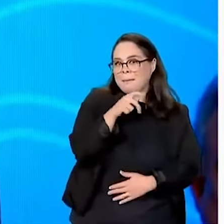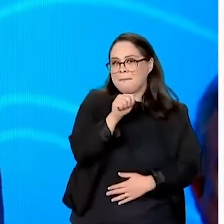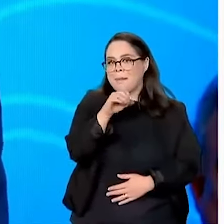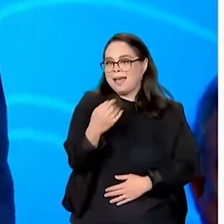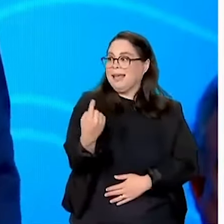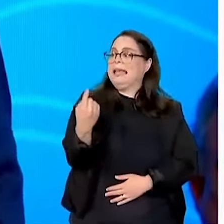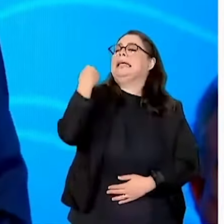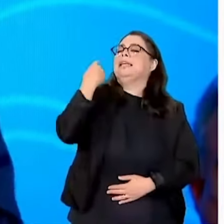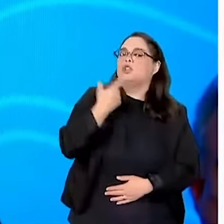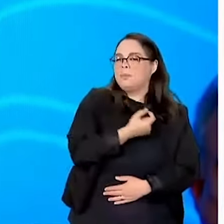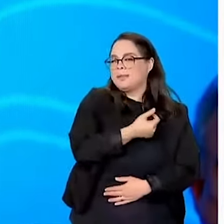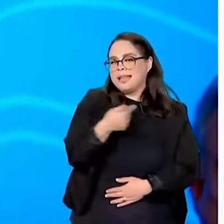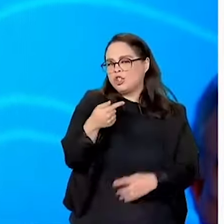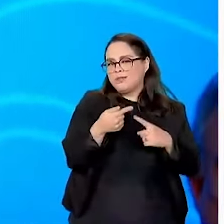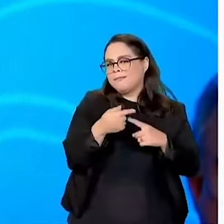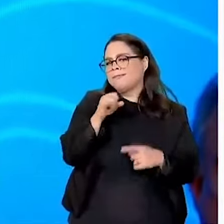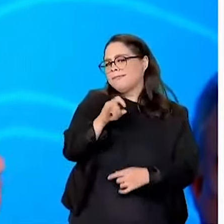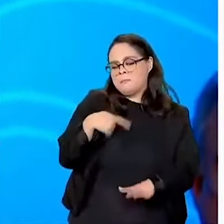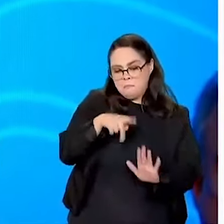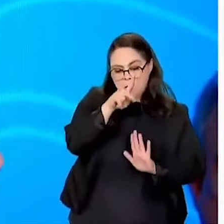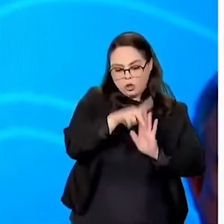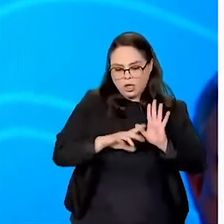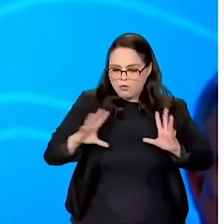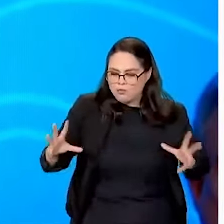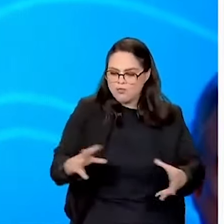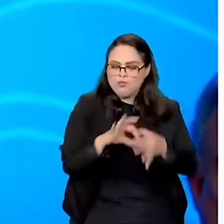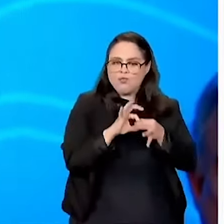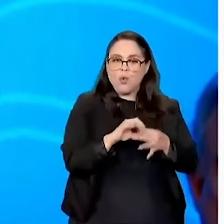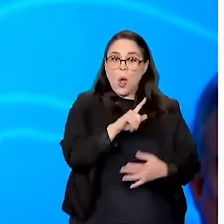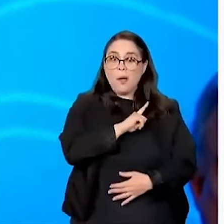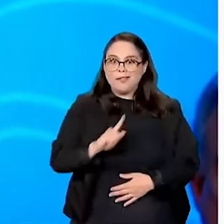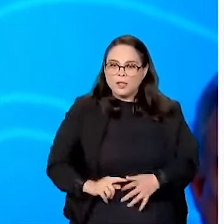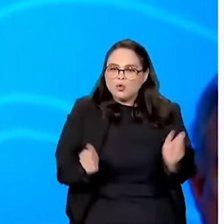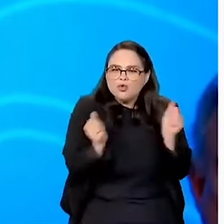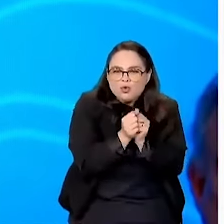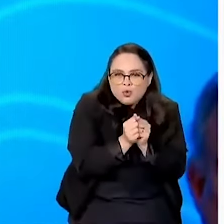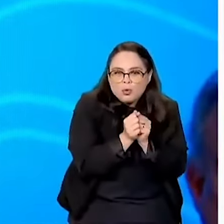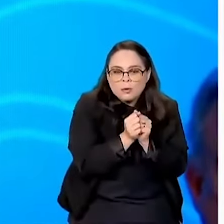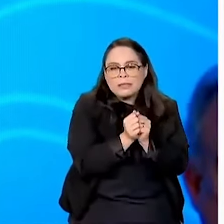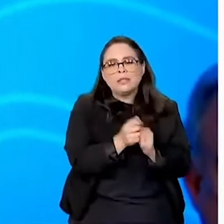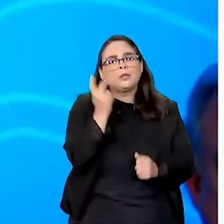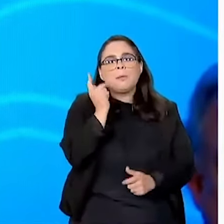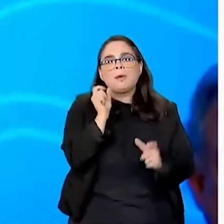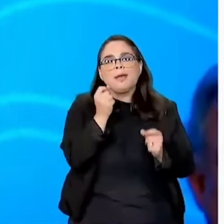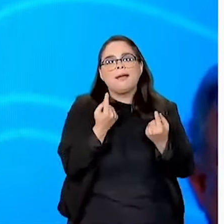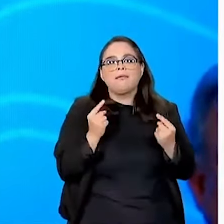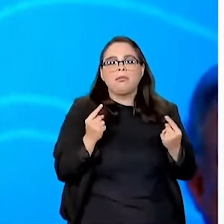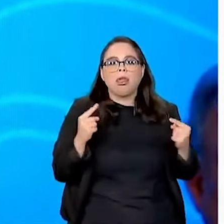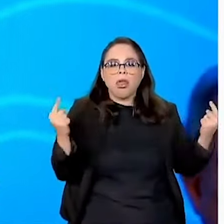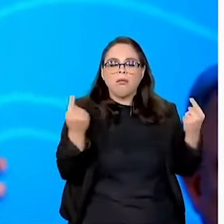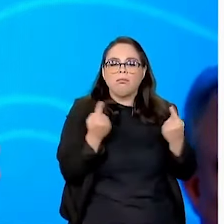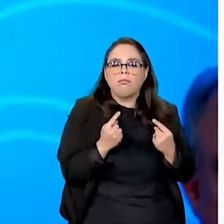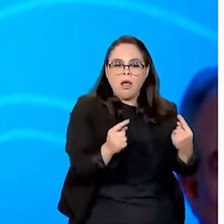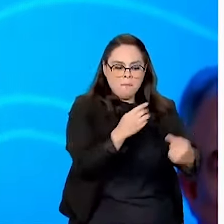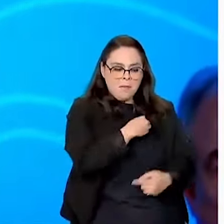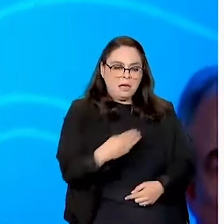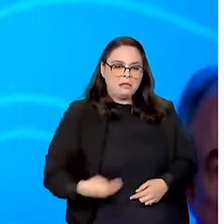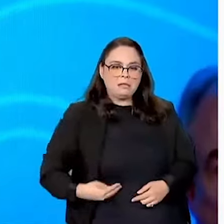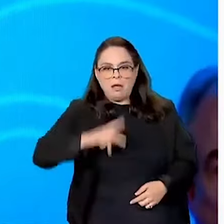2007, porque se você não tem um projeto que unifica todo o governo, a tendência natural é cada ministro querer fazer o